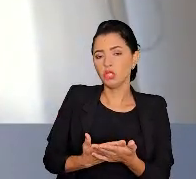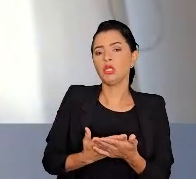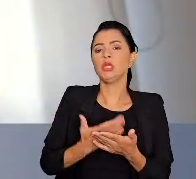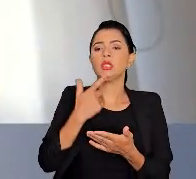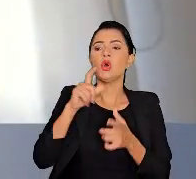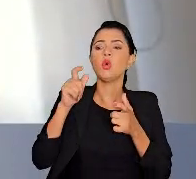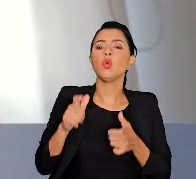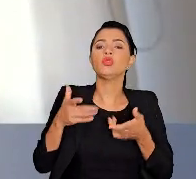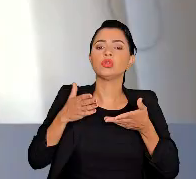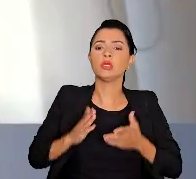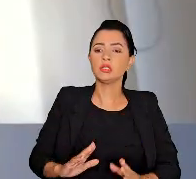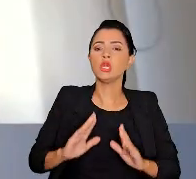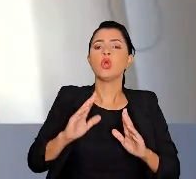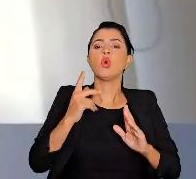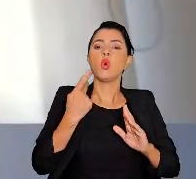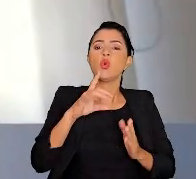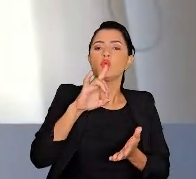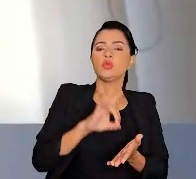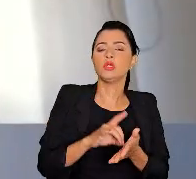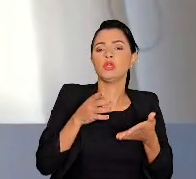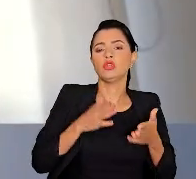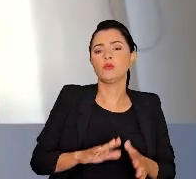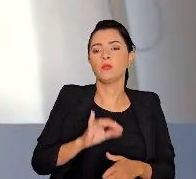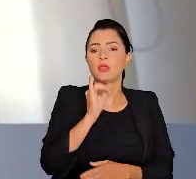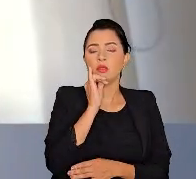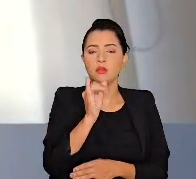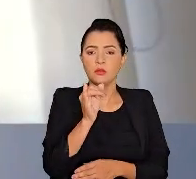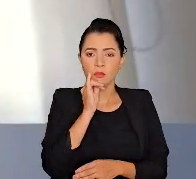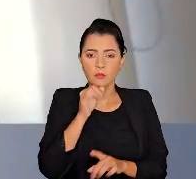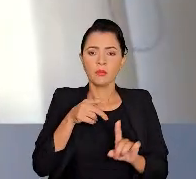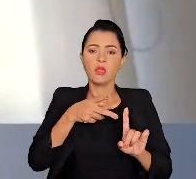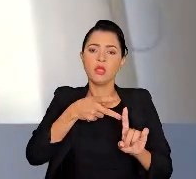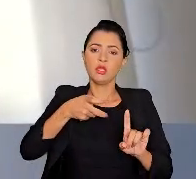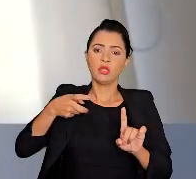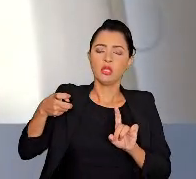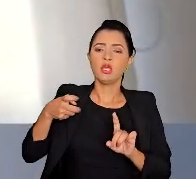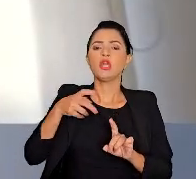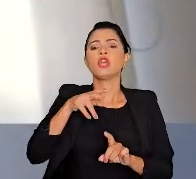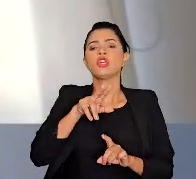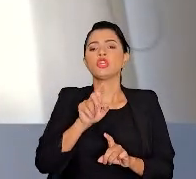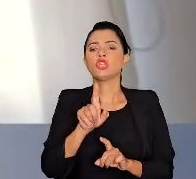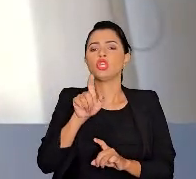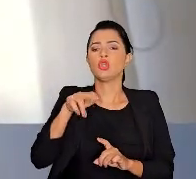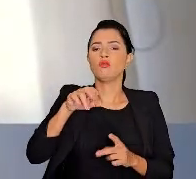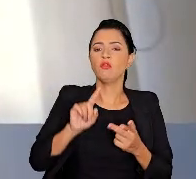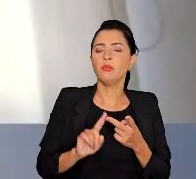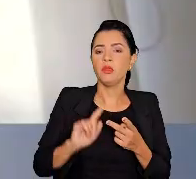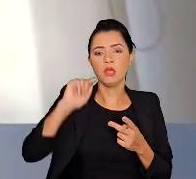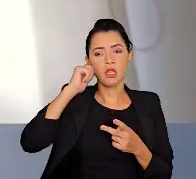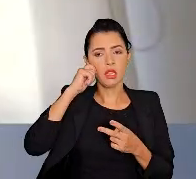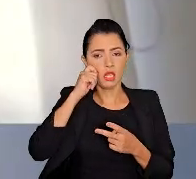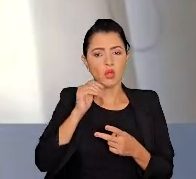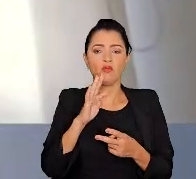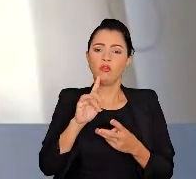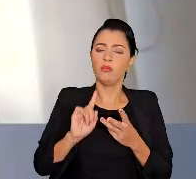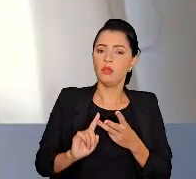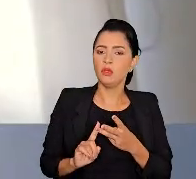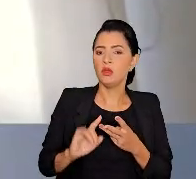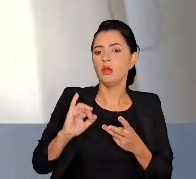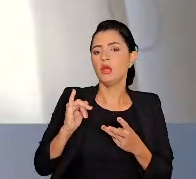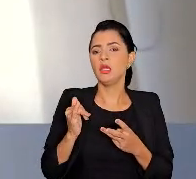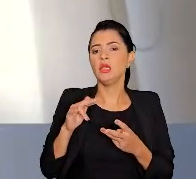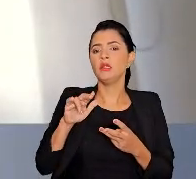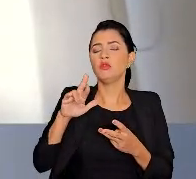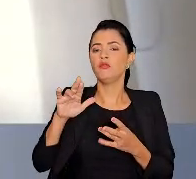origem nacional, de que são exemplos a xenofobia, a negrofobia, a islamofobia e o